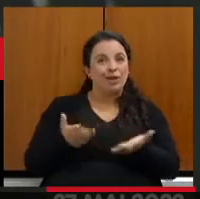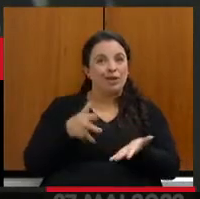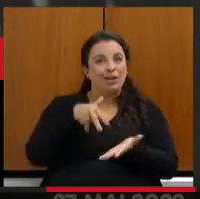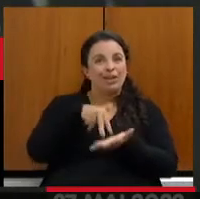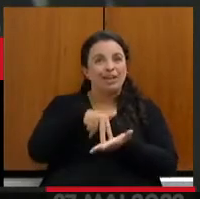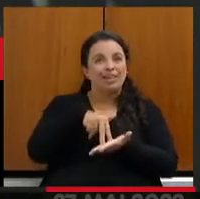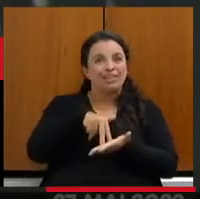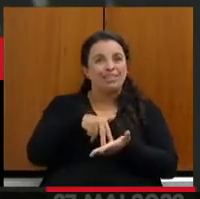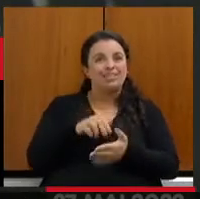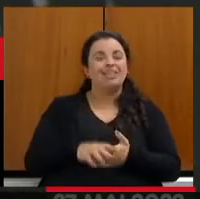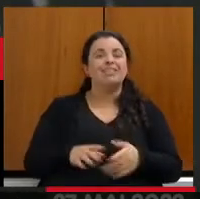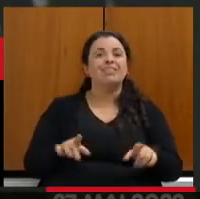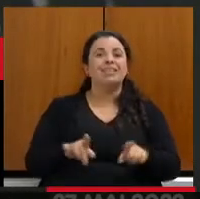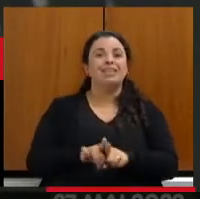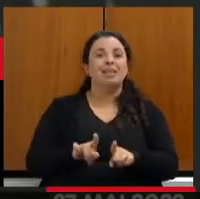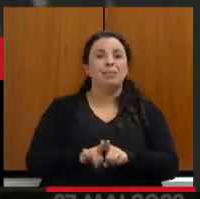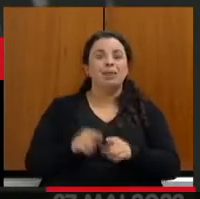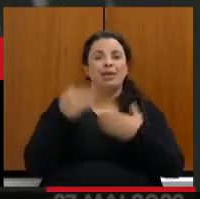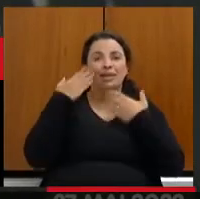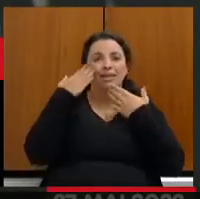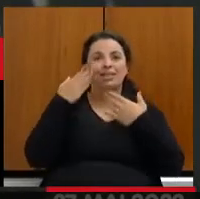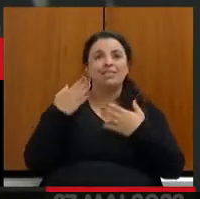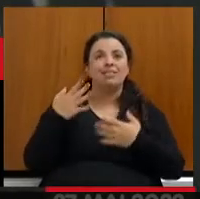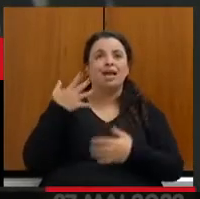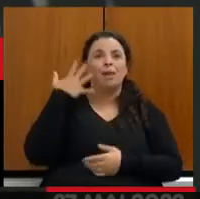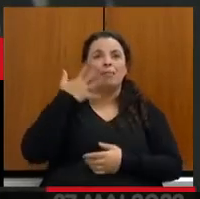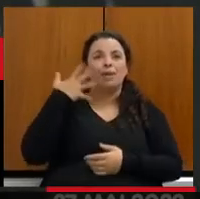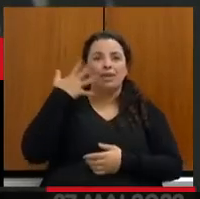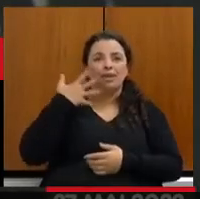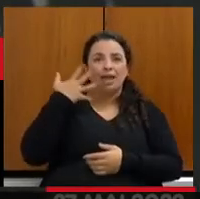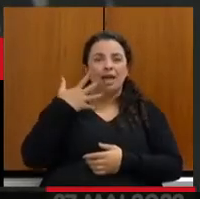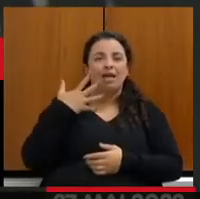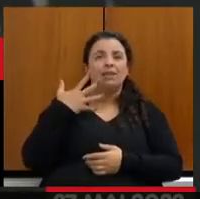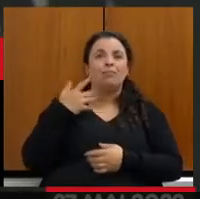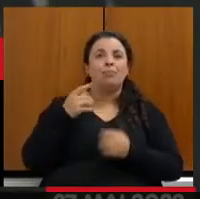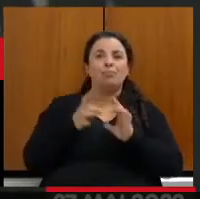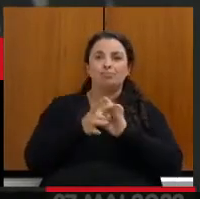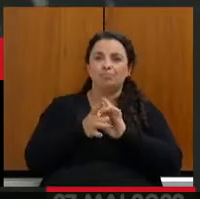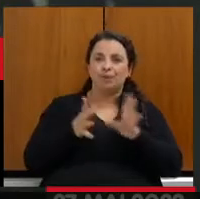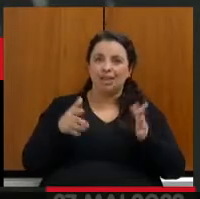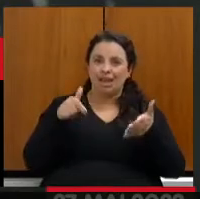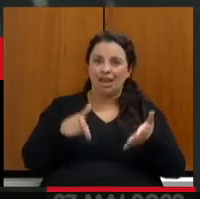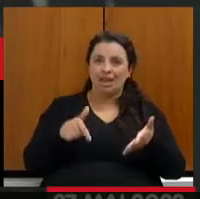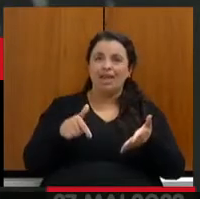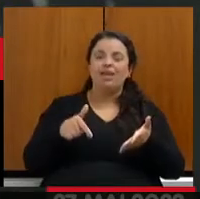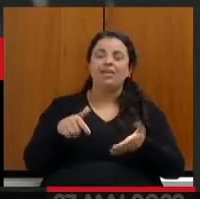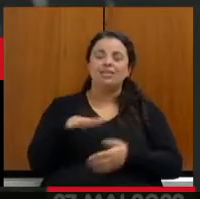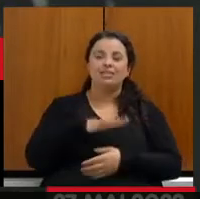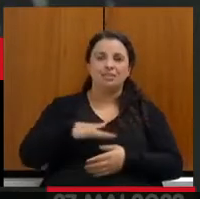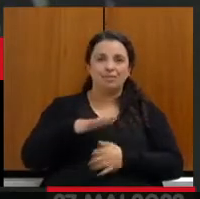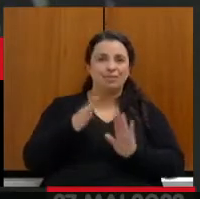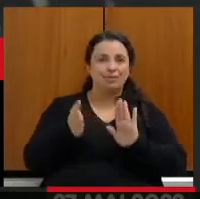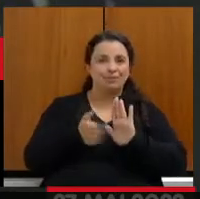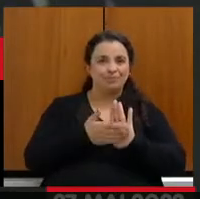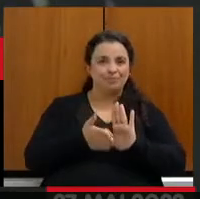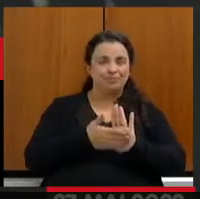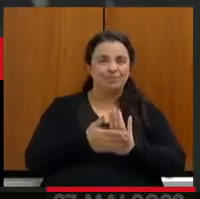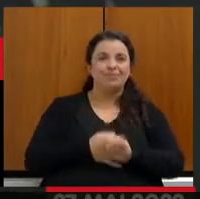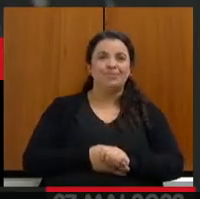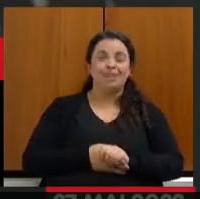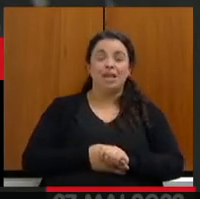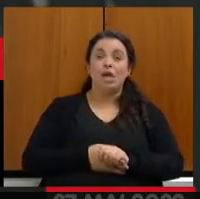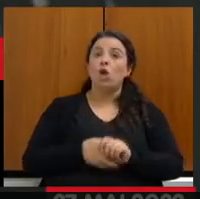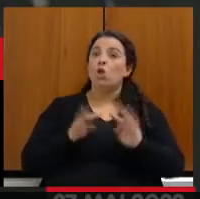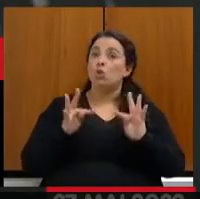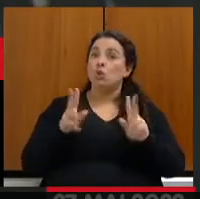e também a plenária né deputados por proporem esse espaço quero dizer que a sua luta não é todas as lutas